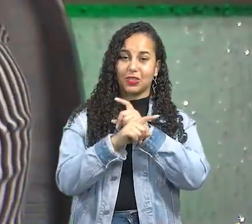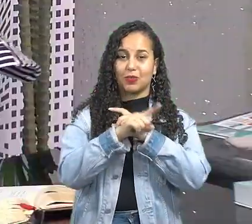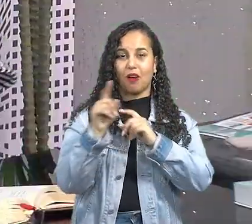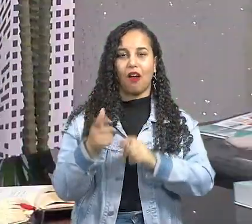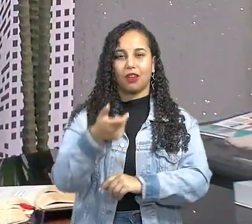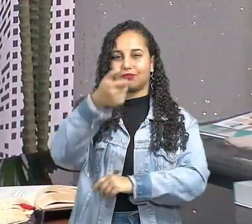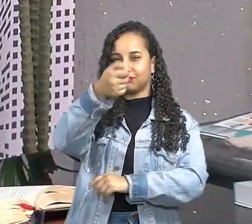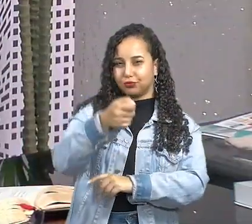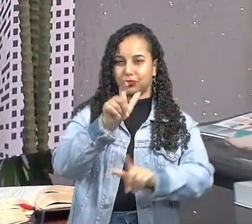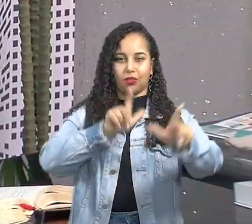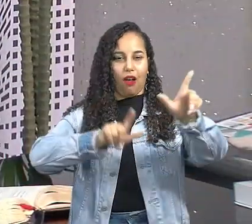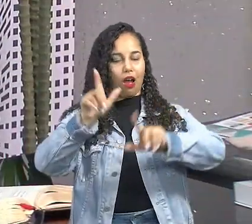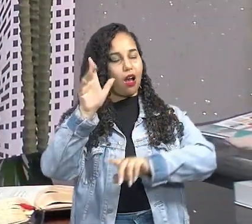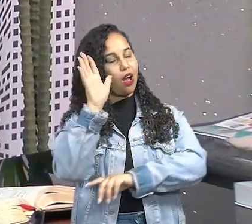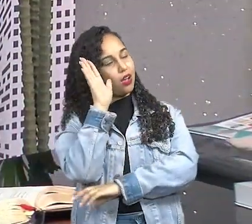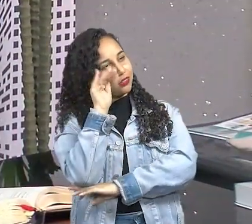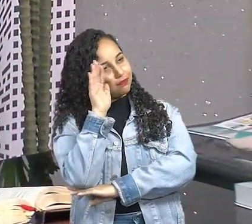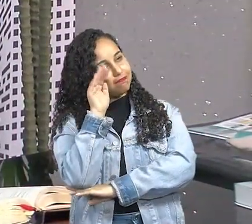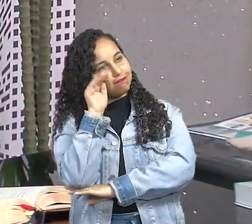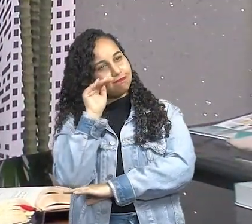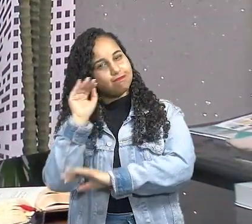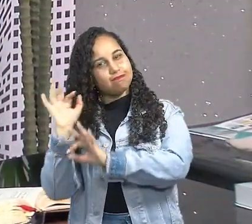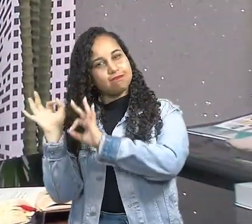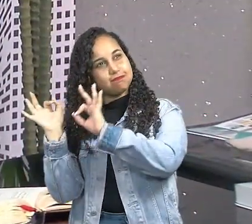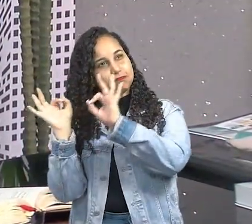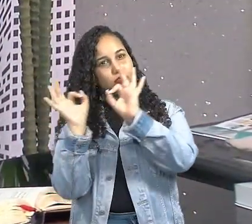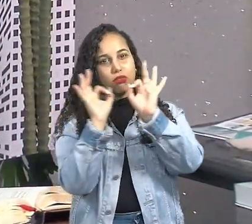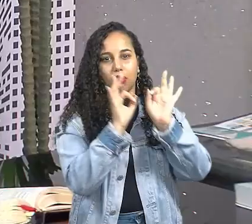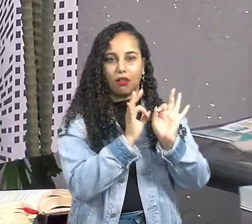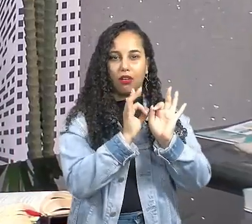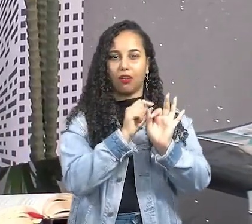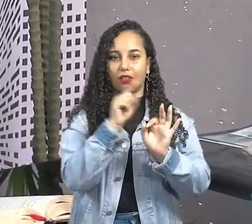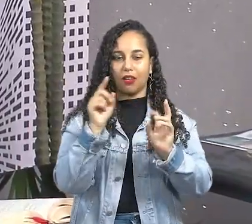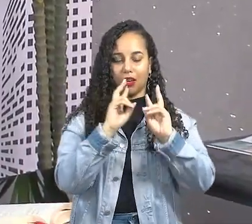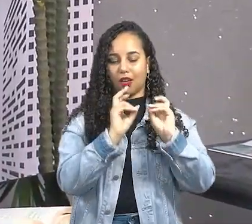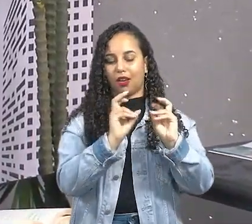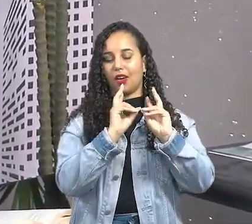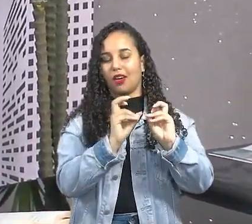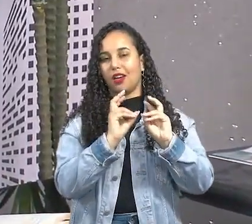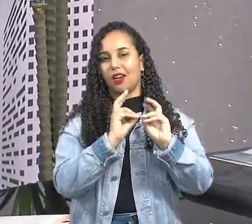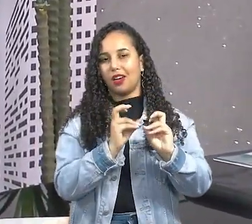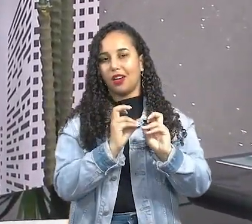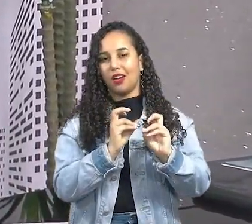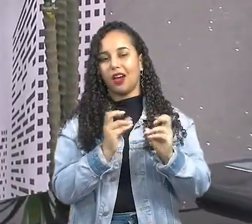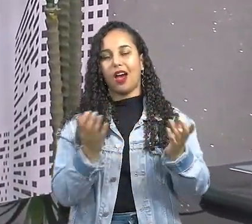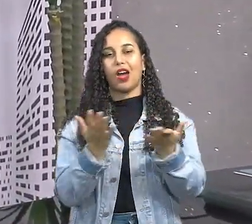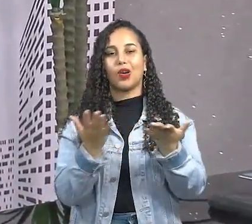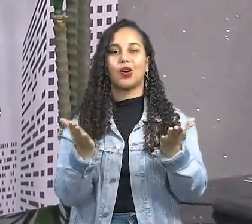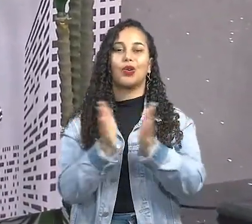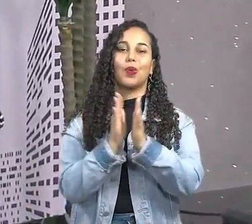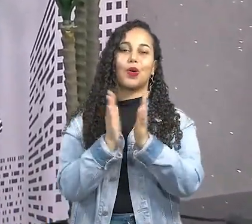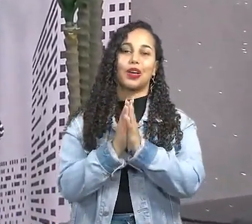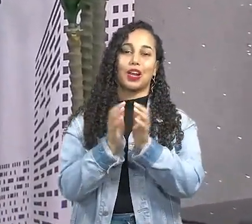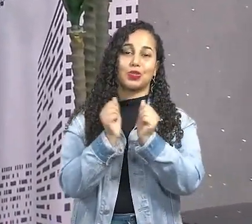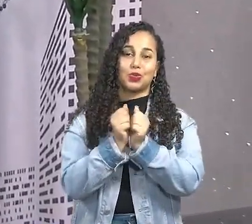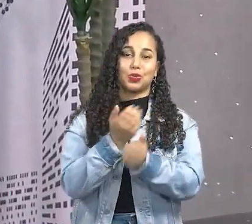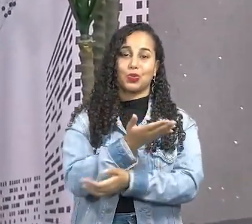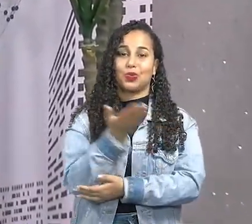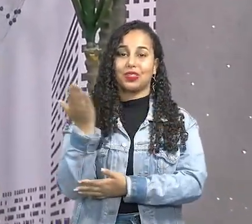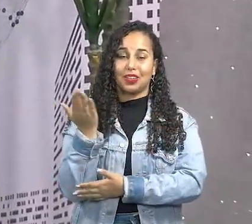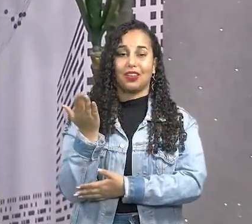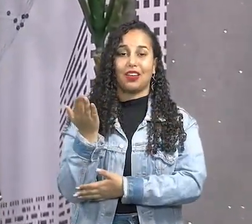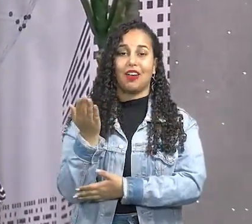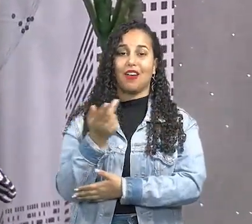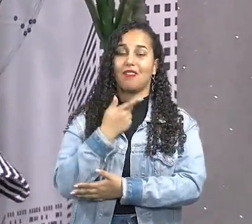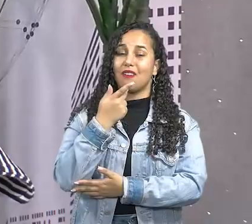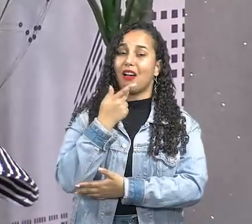aflição. Você ligou essa televisão, você está assistindo esse programa, você está ouvindo, porque eu vou orar por você